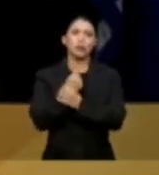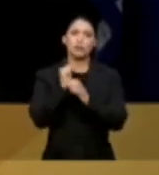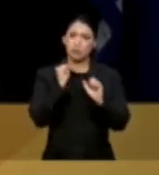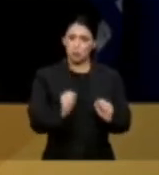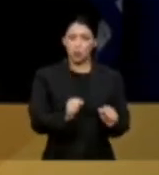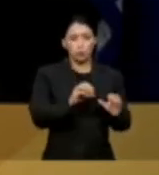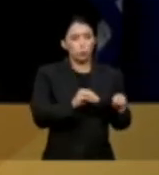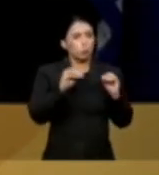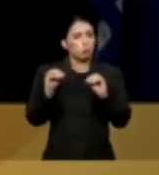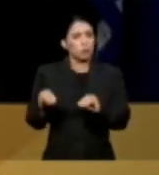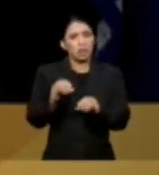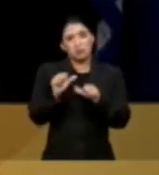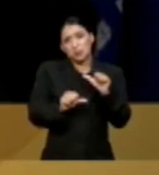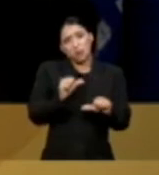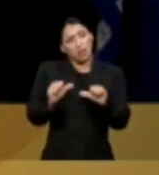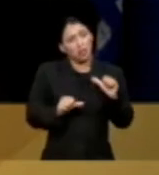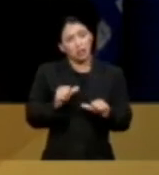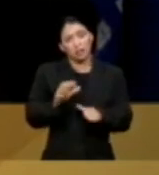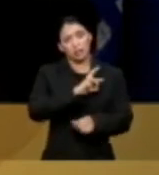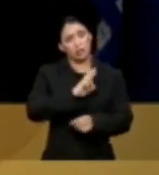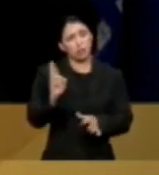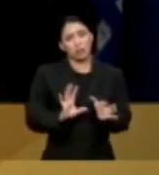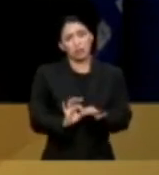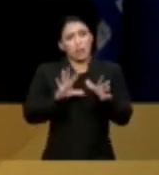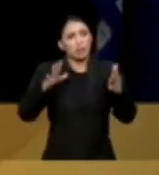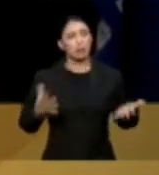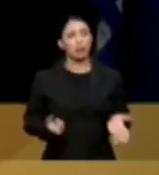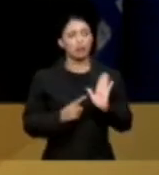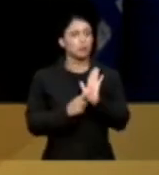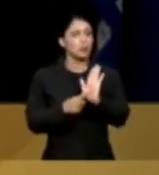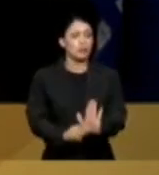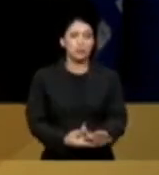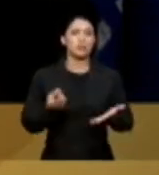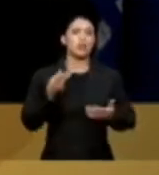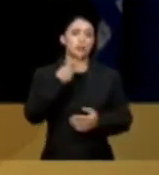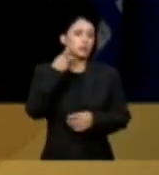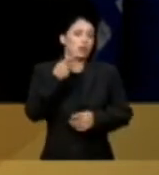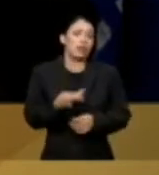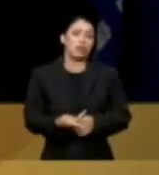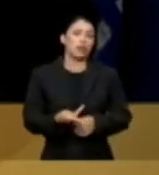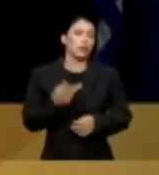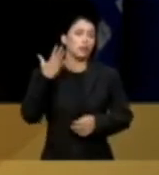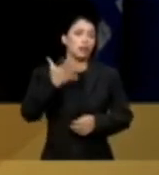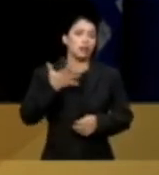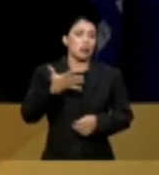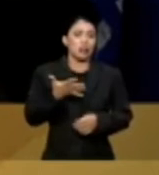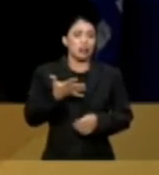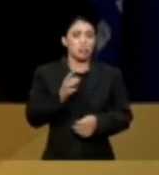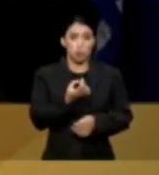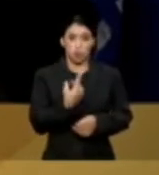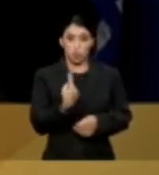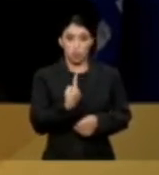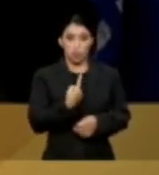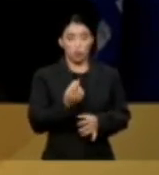religião ou de convicção, assim como a liberdade de manifestar a religião ou convicção sozinho ou em